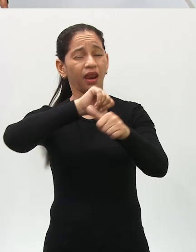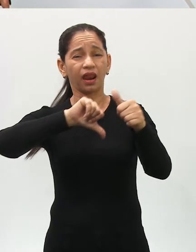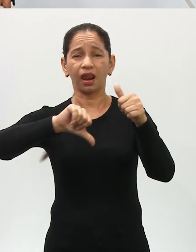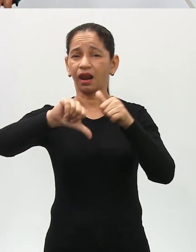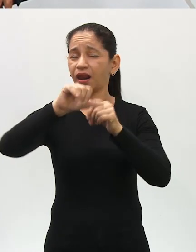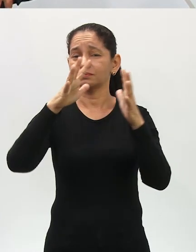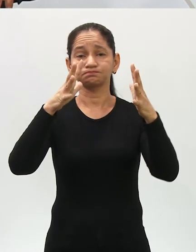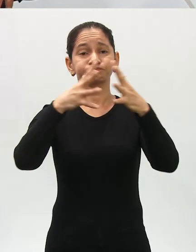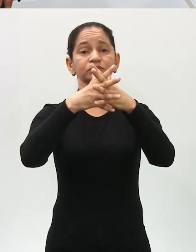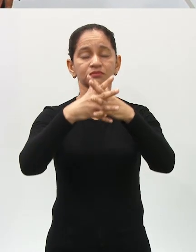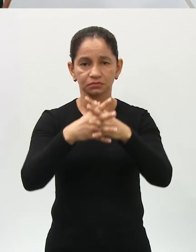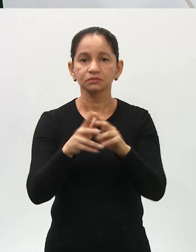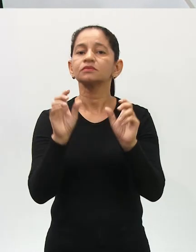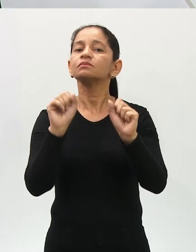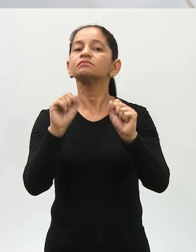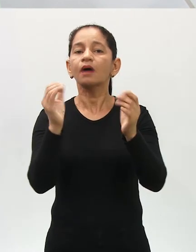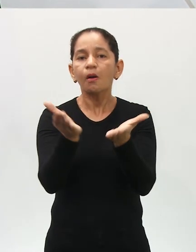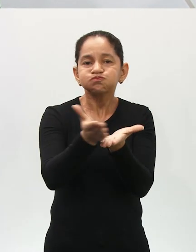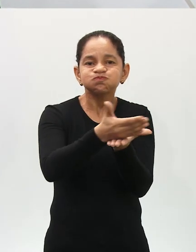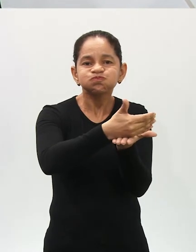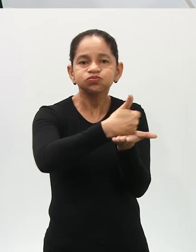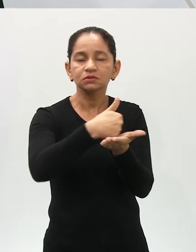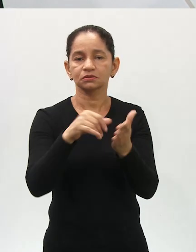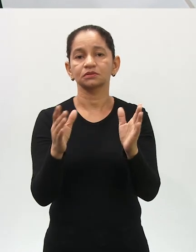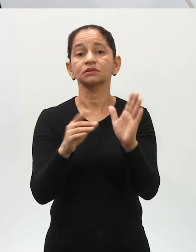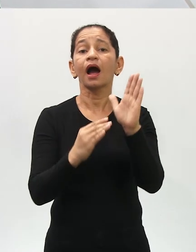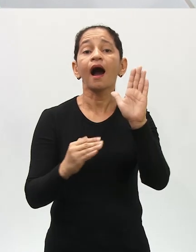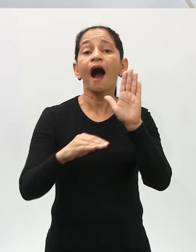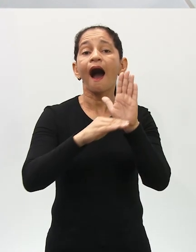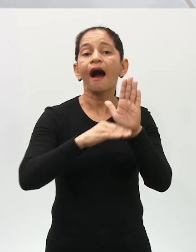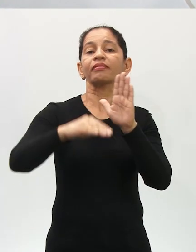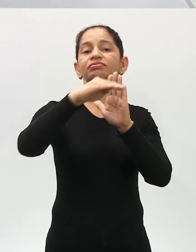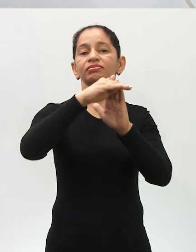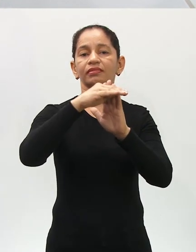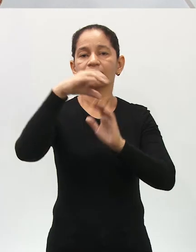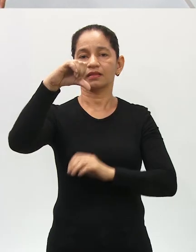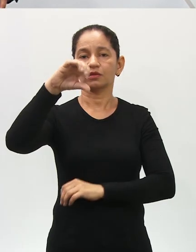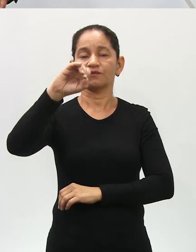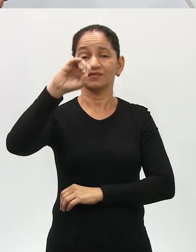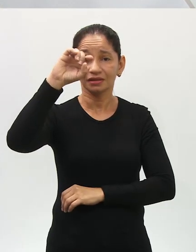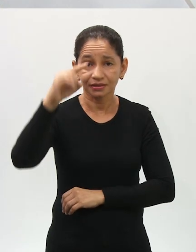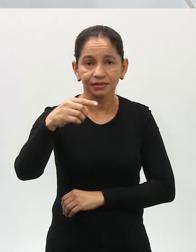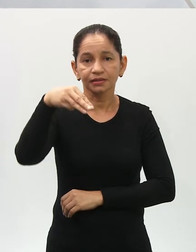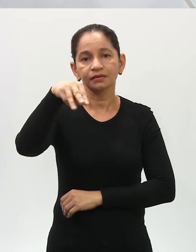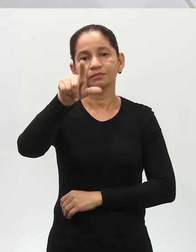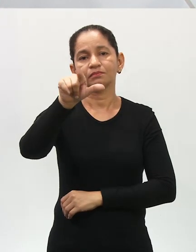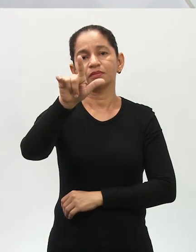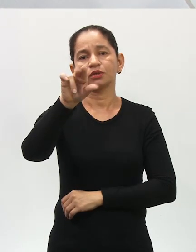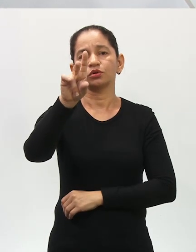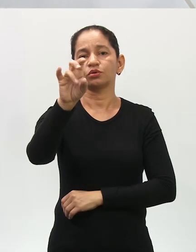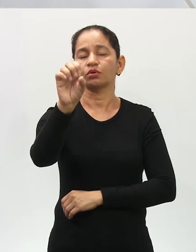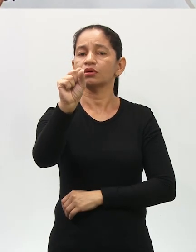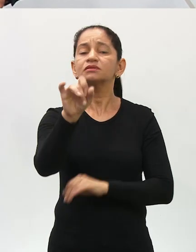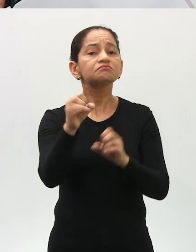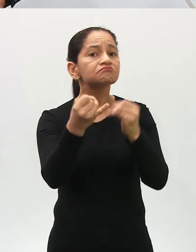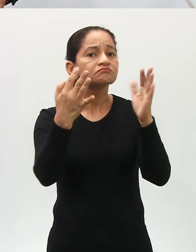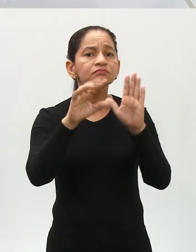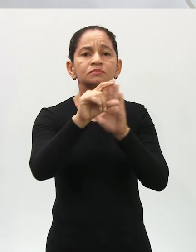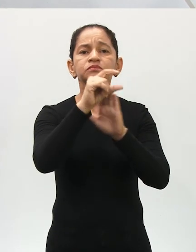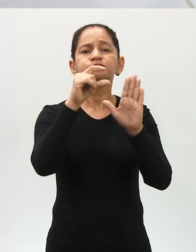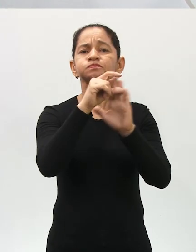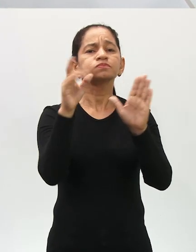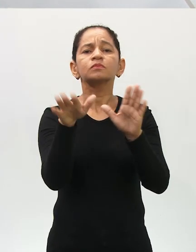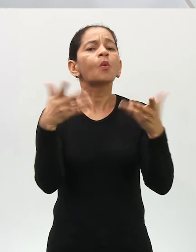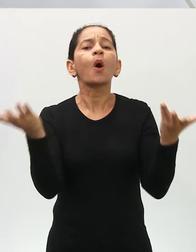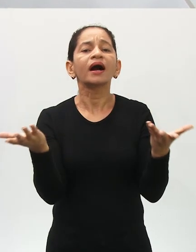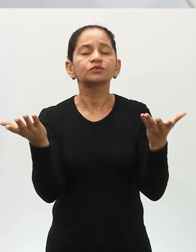da economia e essa arrecadação chega a 90 milhões. Então, esses 40 milhões que não estavam previstos inicialmente, não é